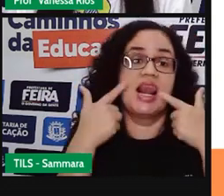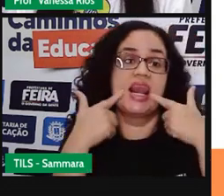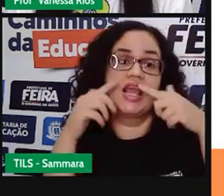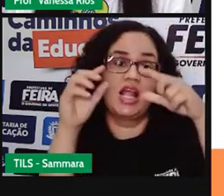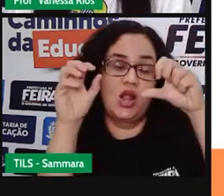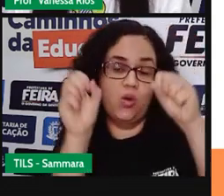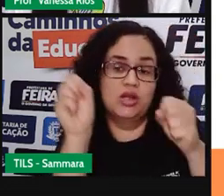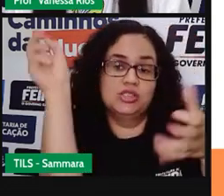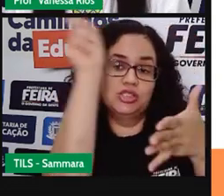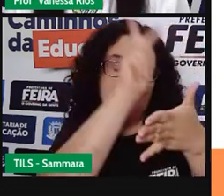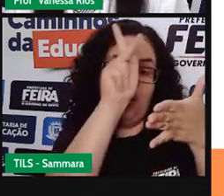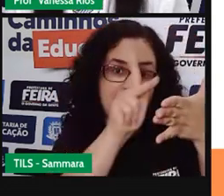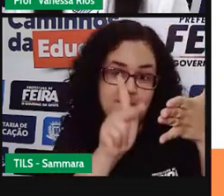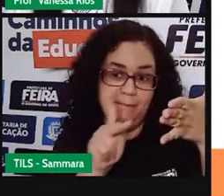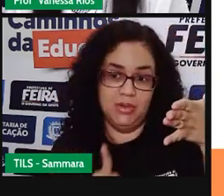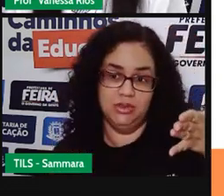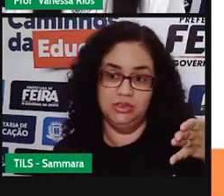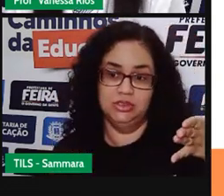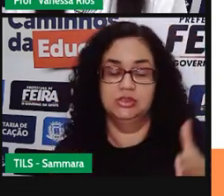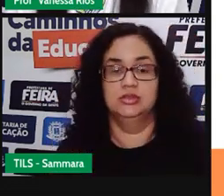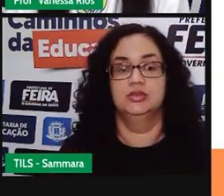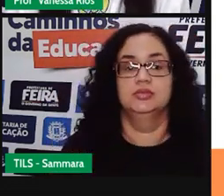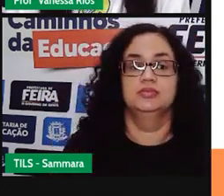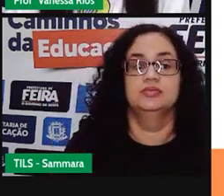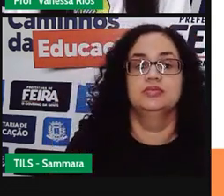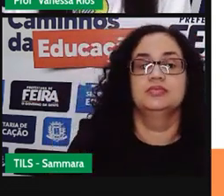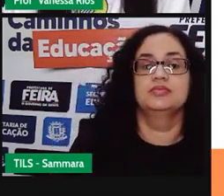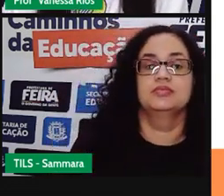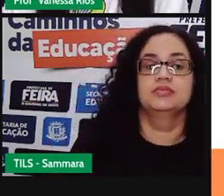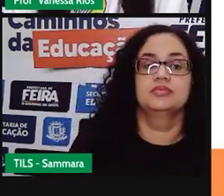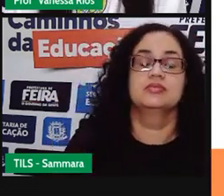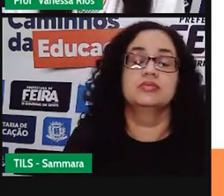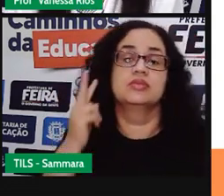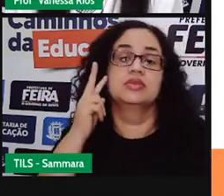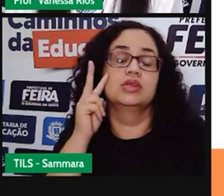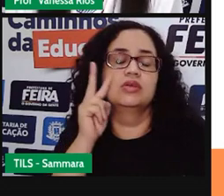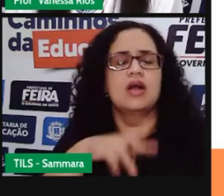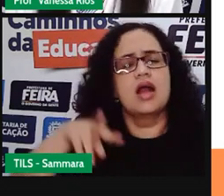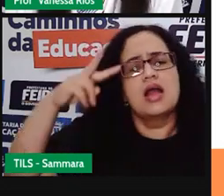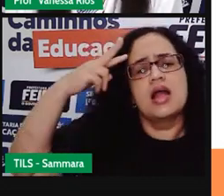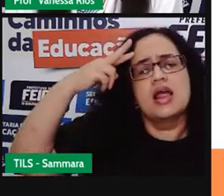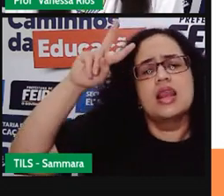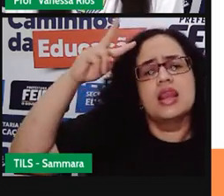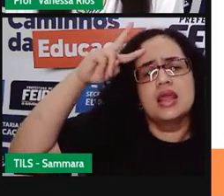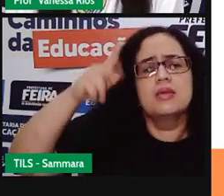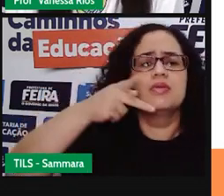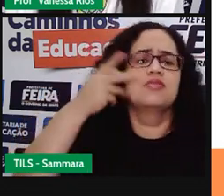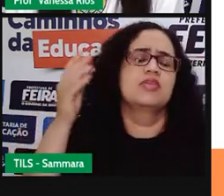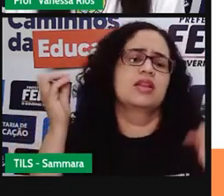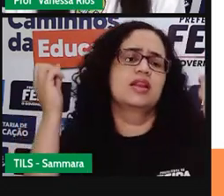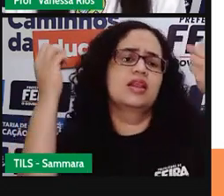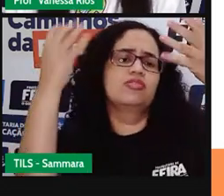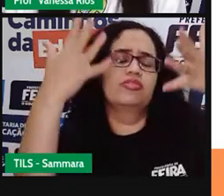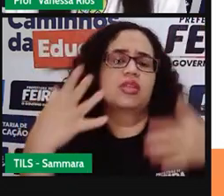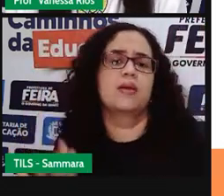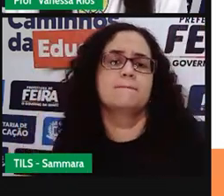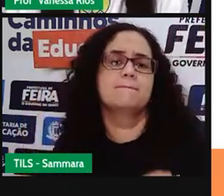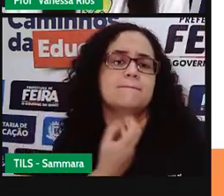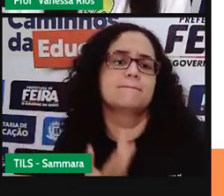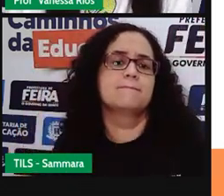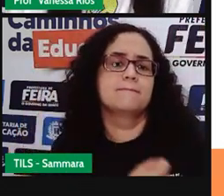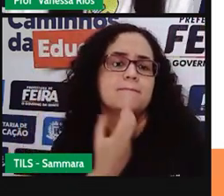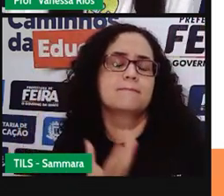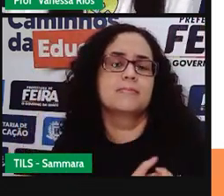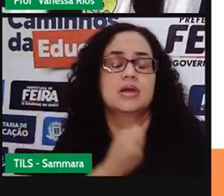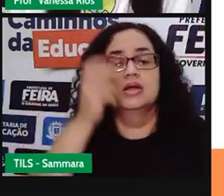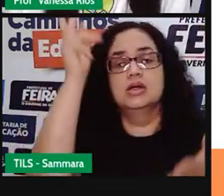a linguagem poética. E aí? O que é que você lembra quando fala em poesia,